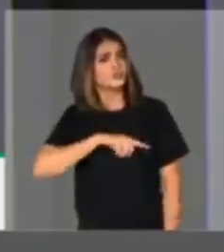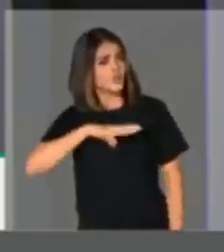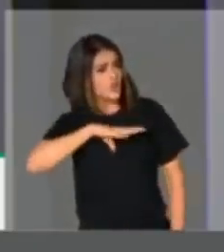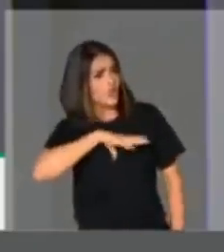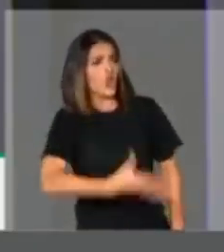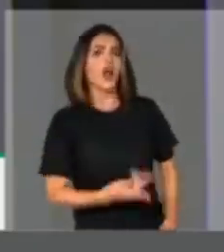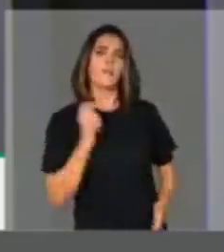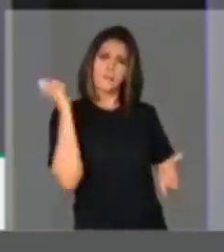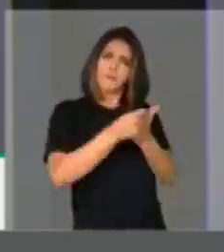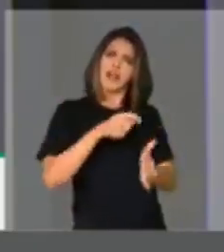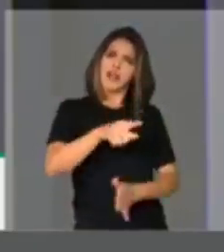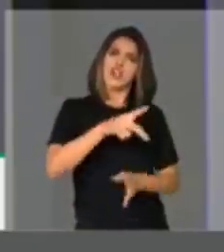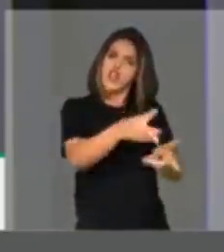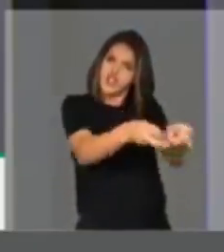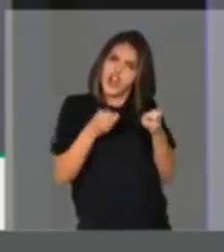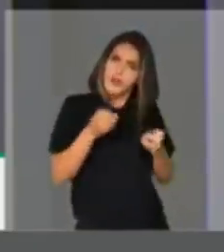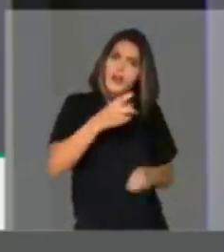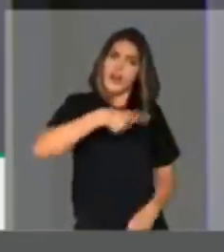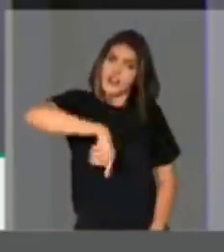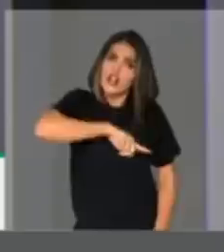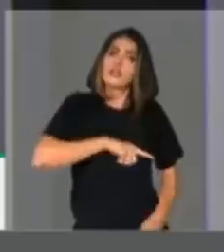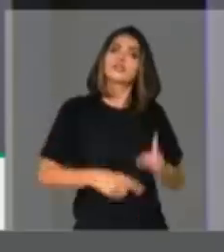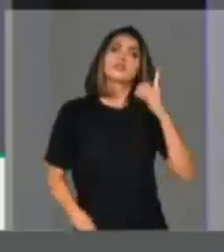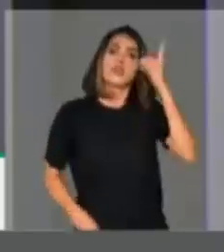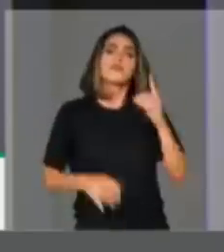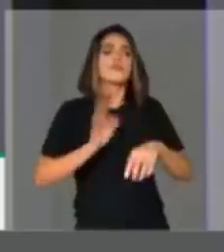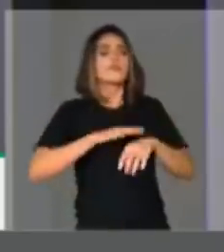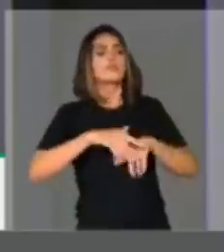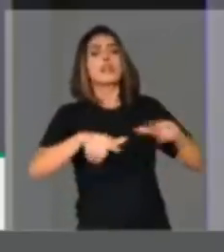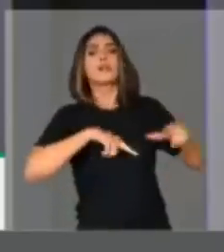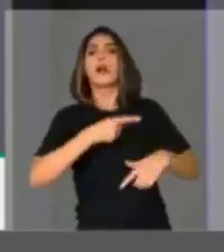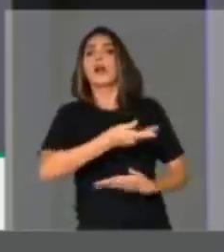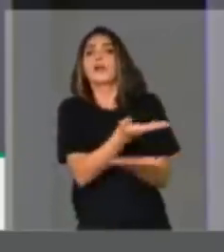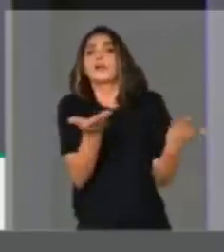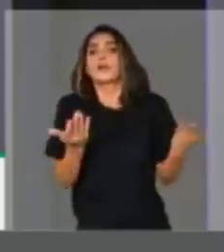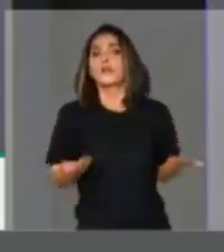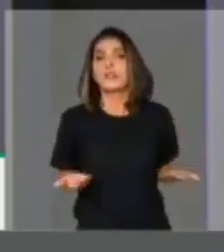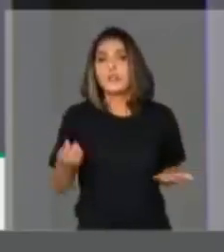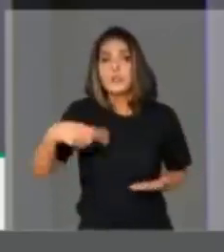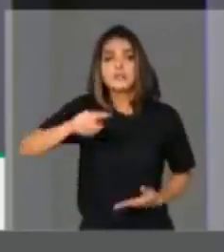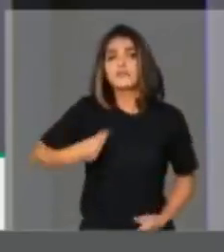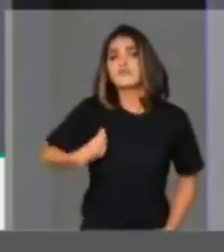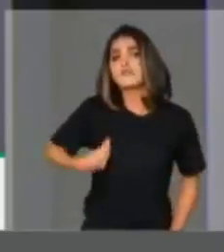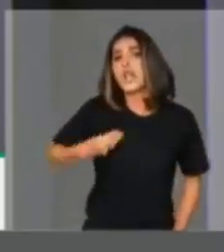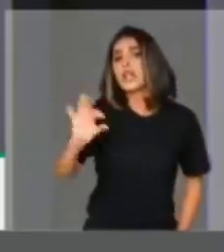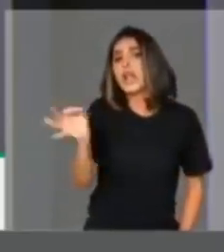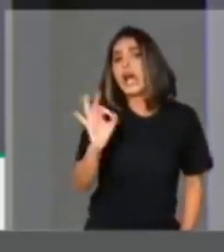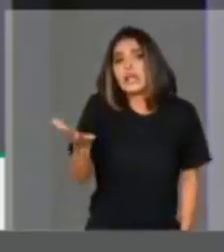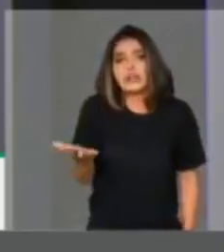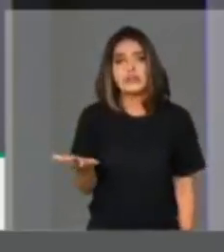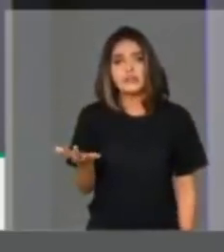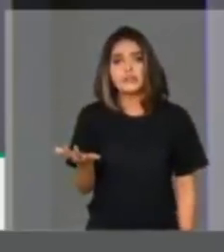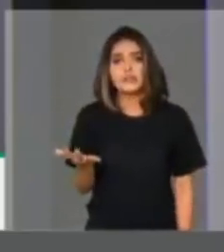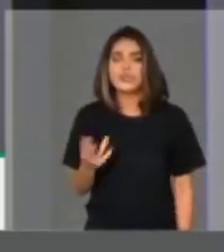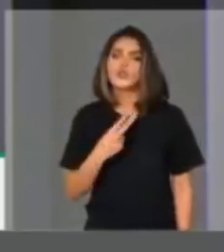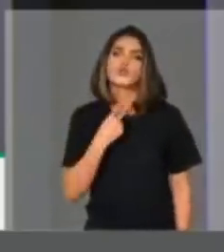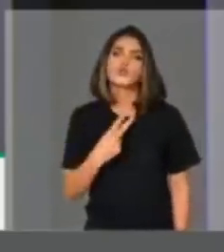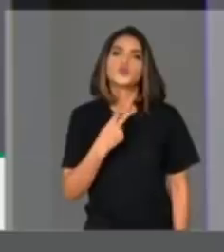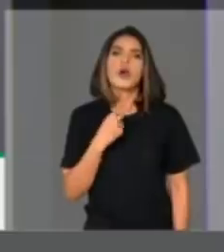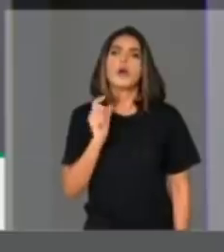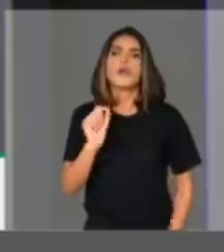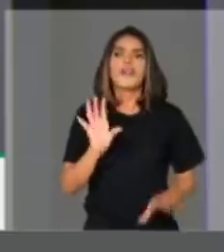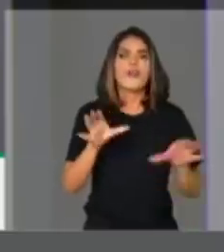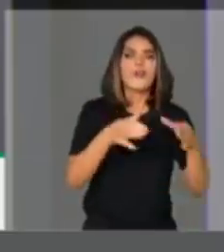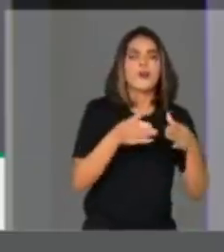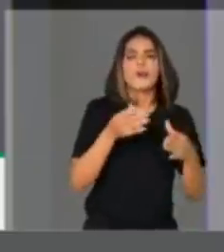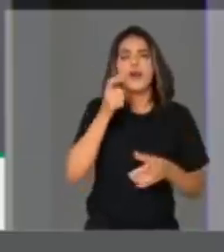de dizer que paga a conta e cobrar deste parlamento que faça o seu trabalho. Não dá para simplesmente deixar que grupos